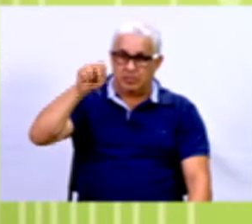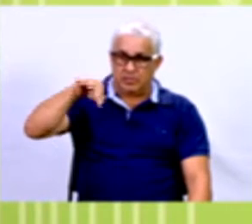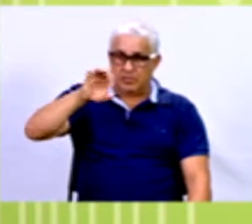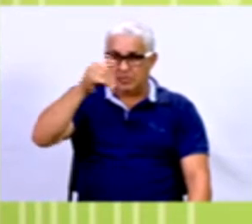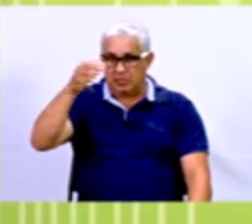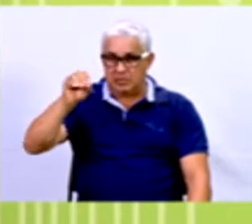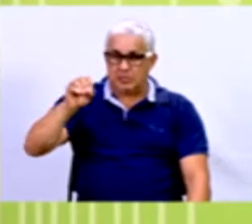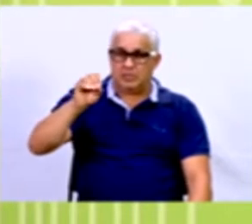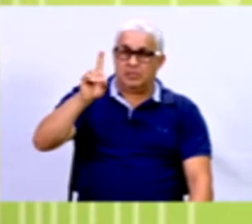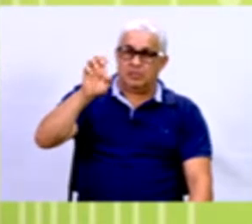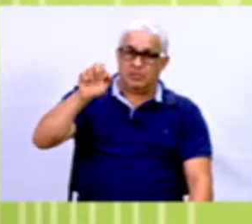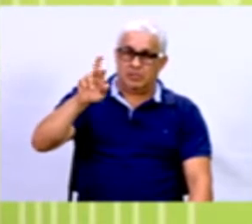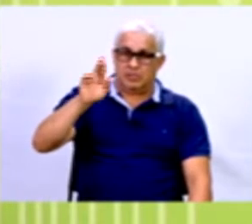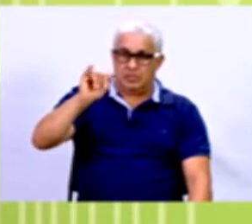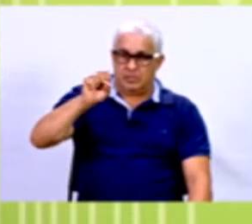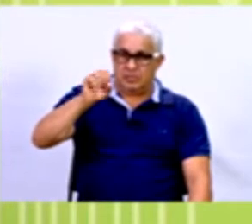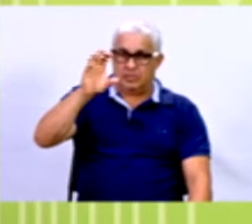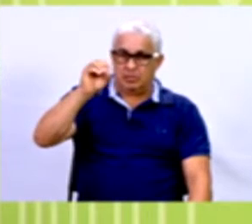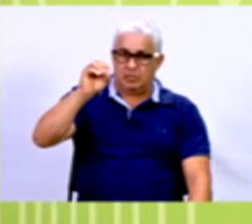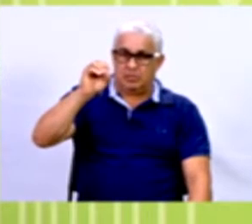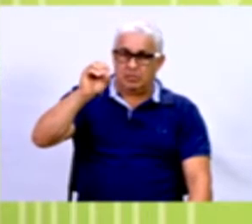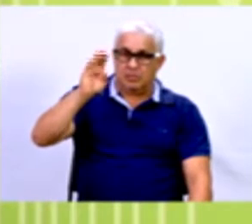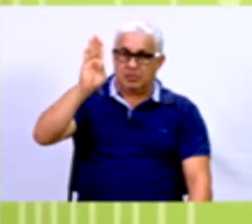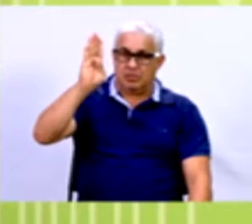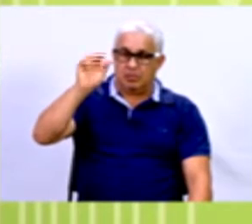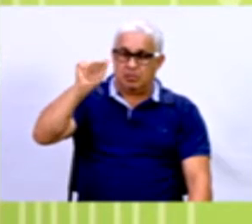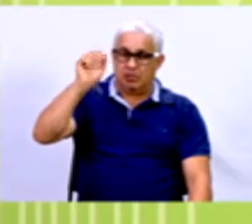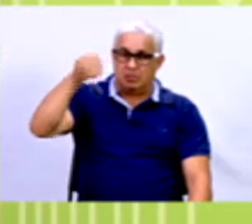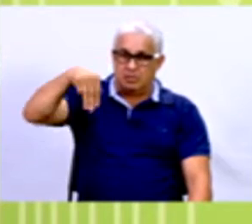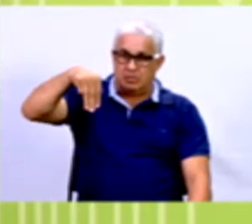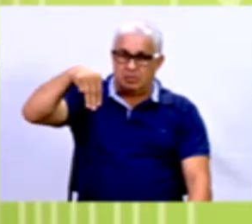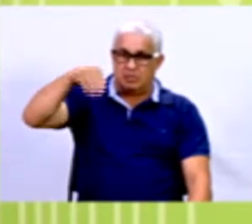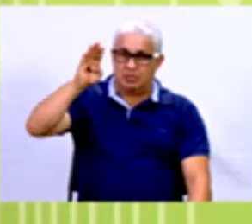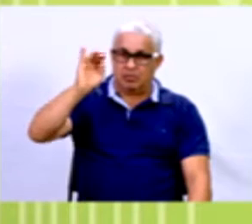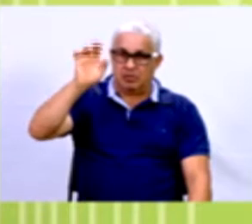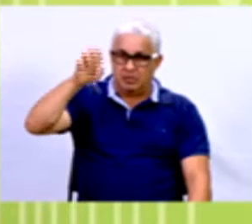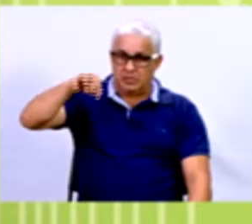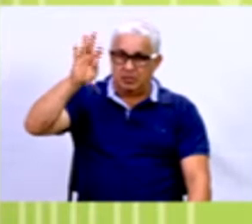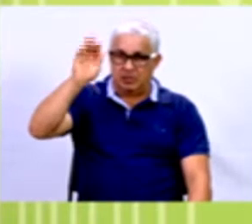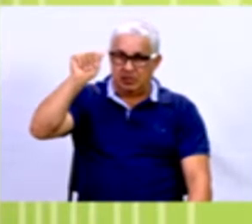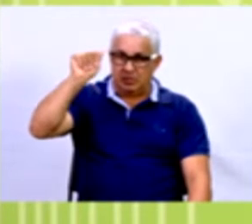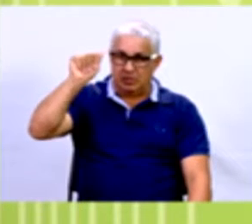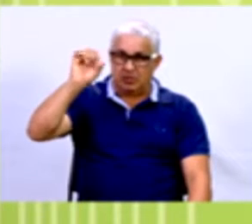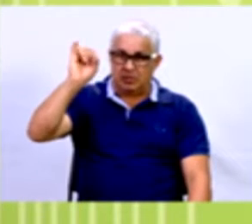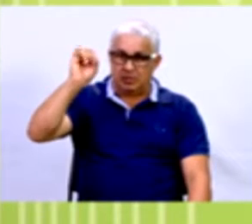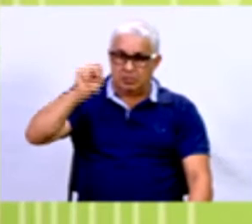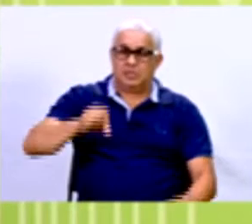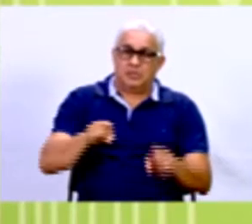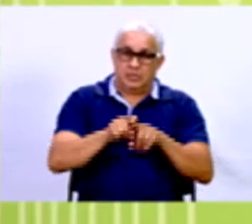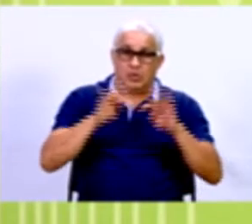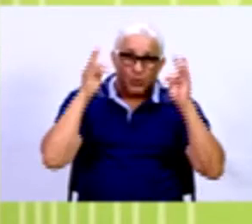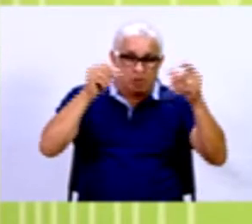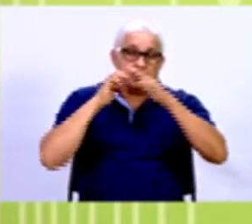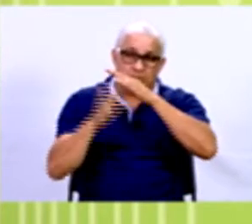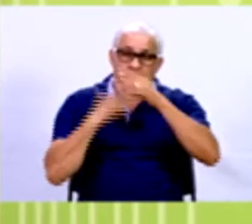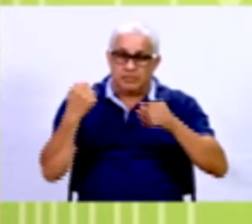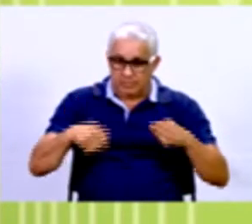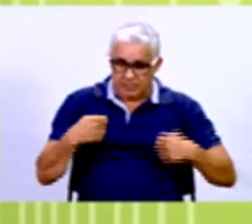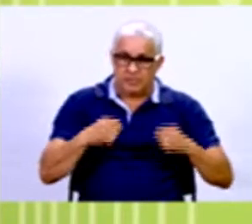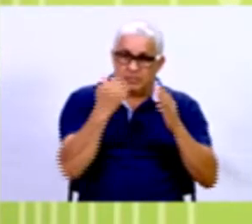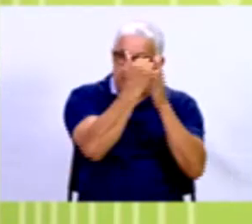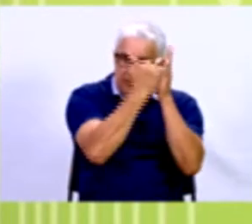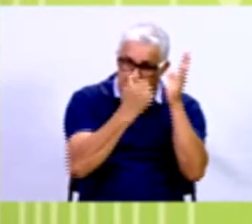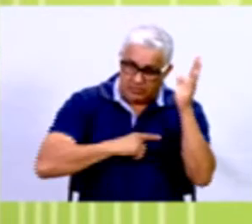falamos que o grande objetivo dele é trabalhar com a prevenção dos riscos. Toda empresa precisa ter, professor, esse programa?